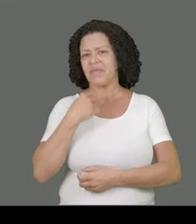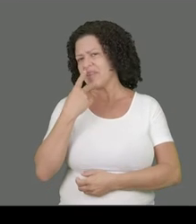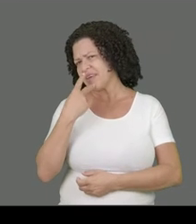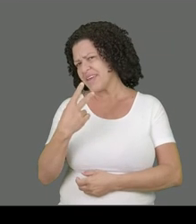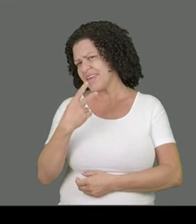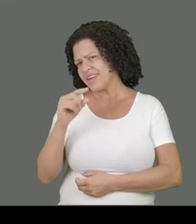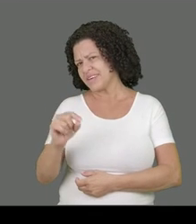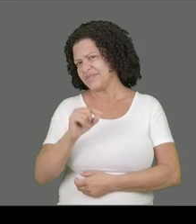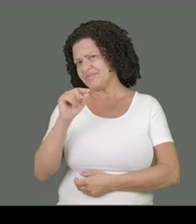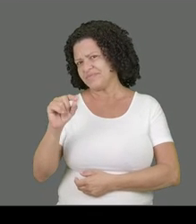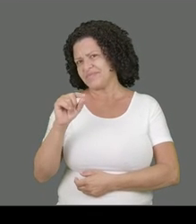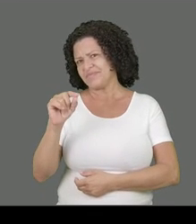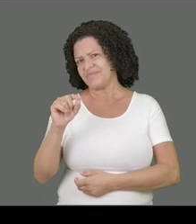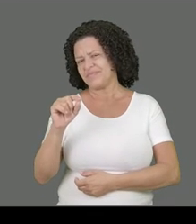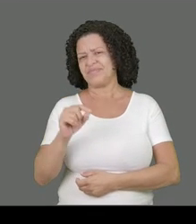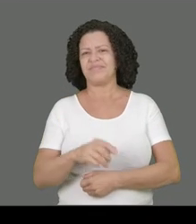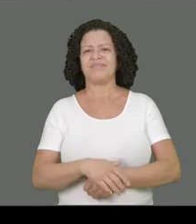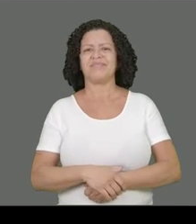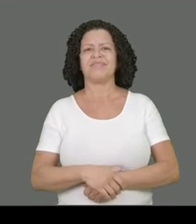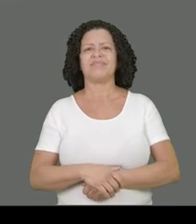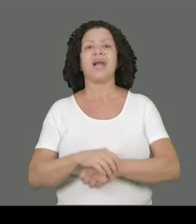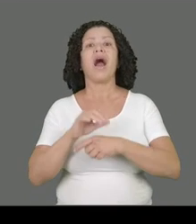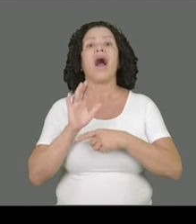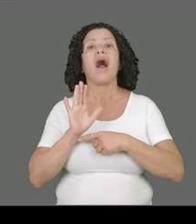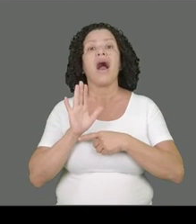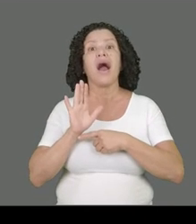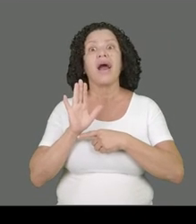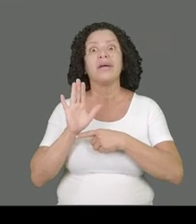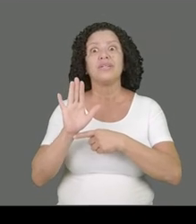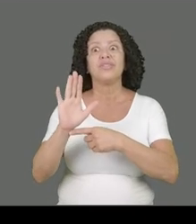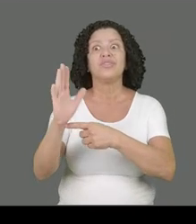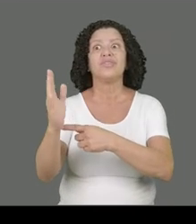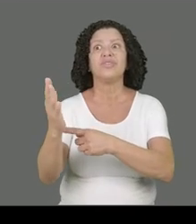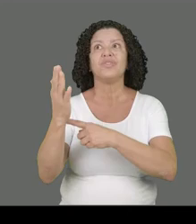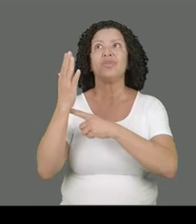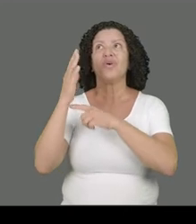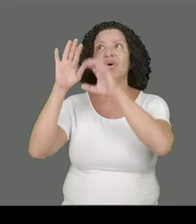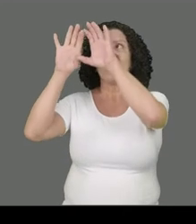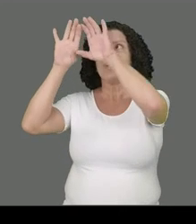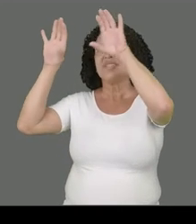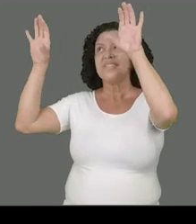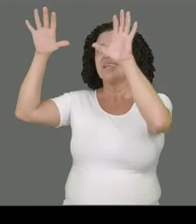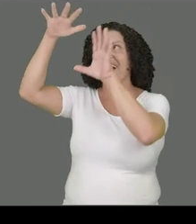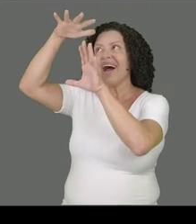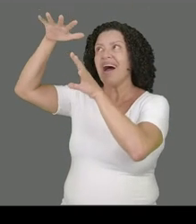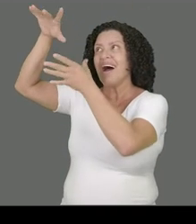Nós vamos falar hoje sobre ajuda-te e o céu te ajudará.